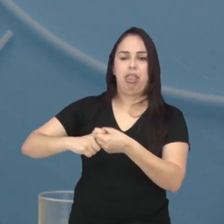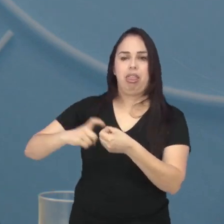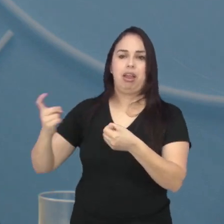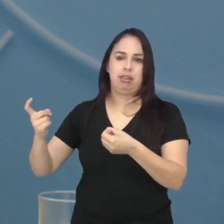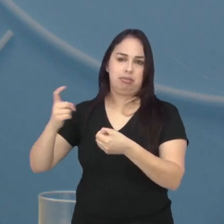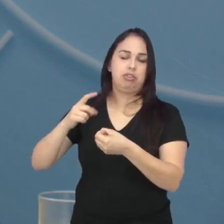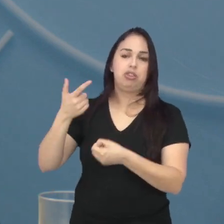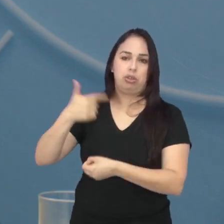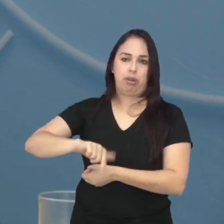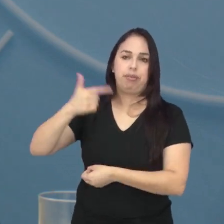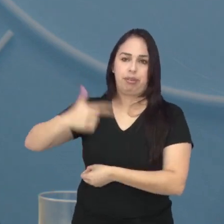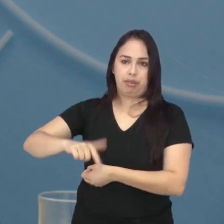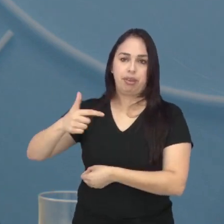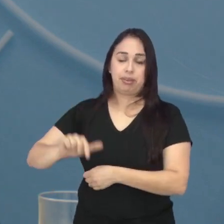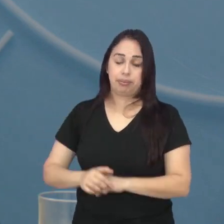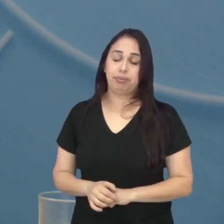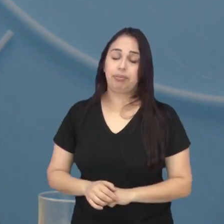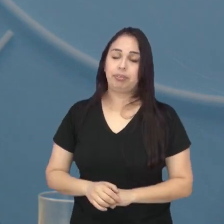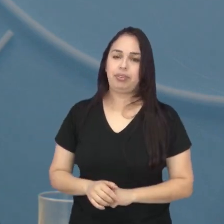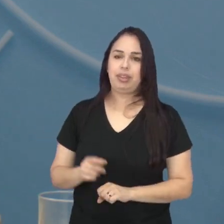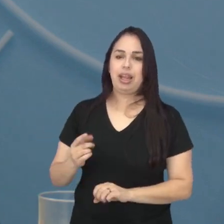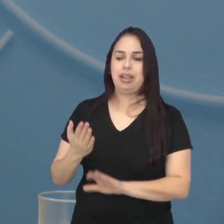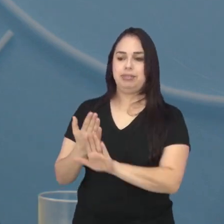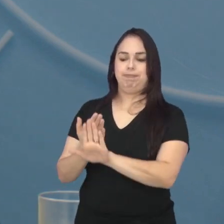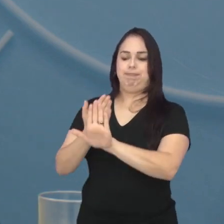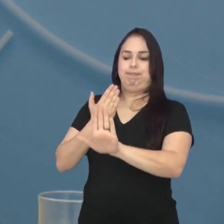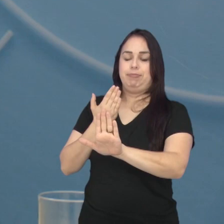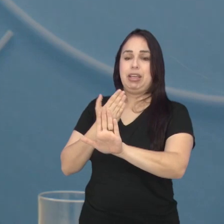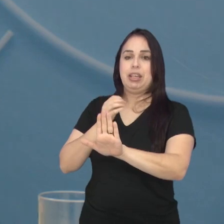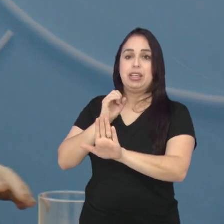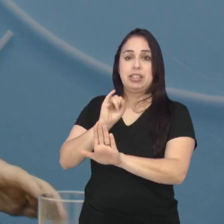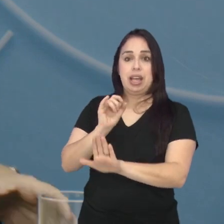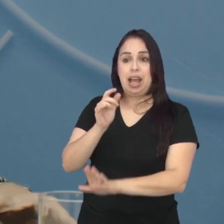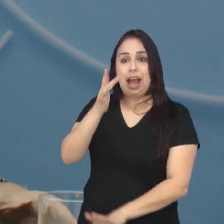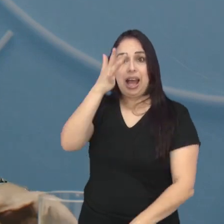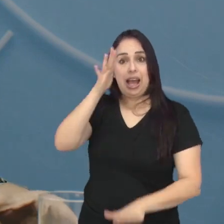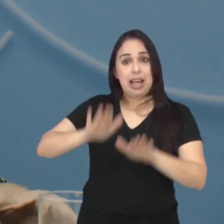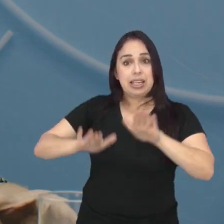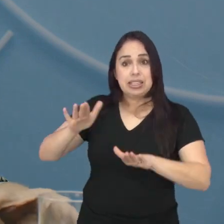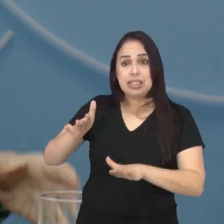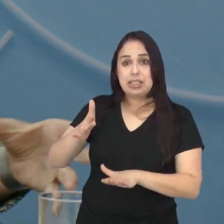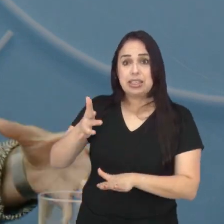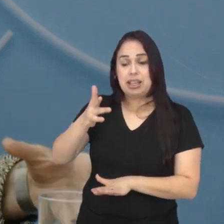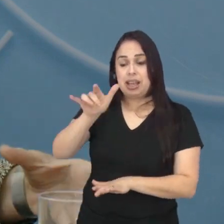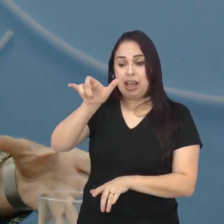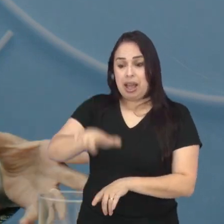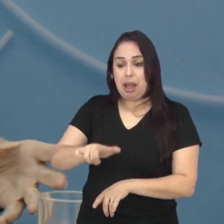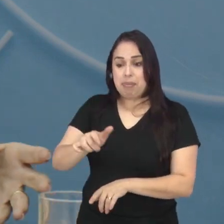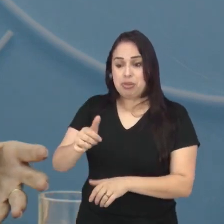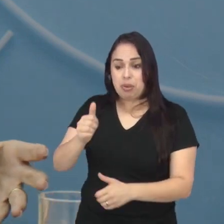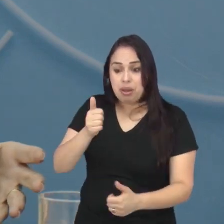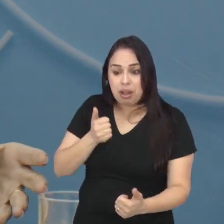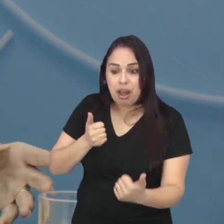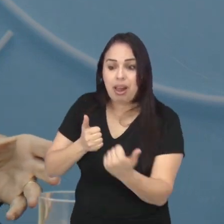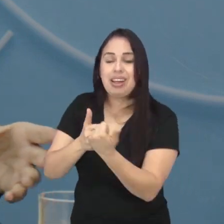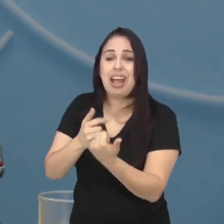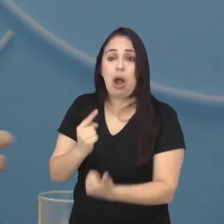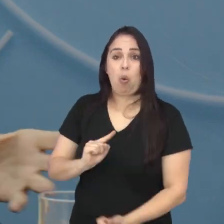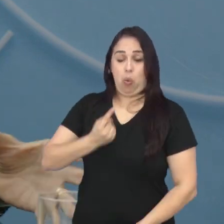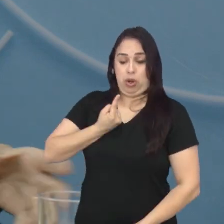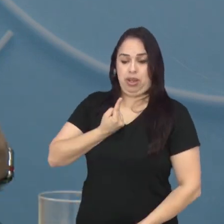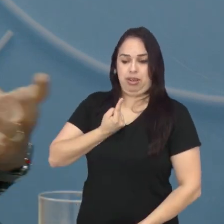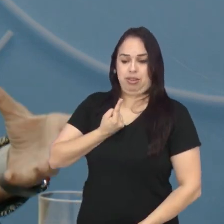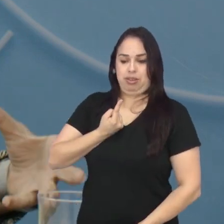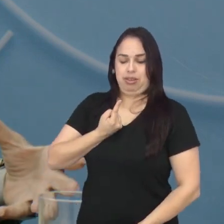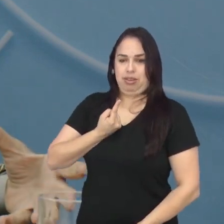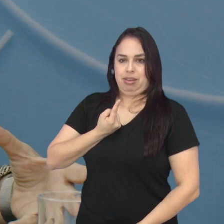terminar e voltar algumas vezes. E aí você vai se afastar. Então, se você, de repente, é a única pessoa que a vítima tem de apoio, ela vai